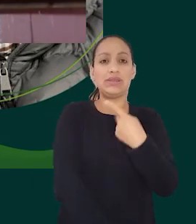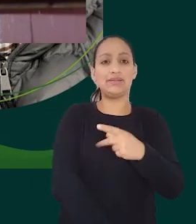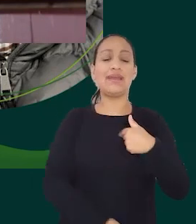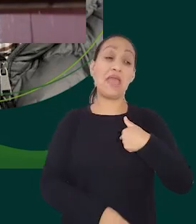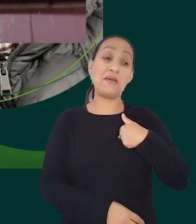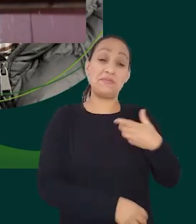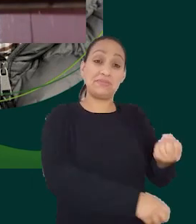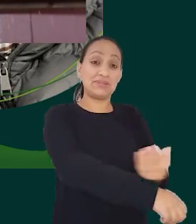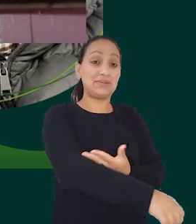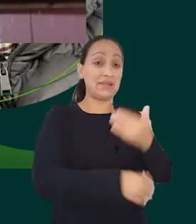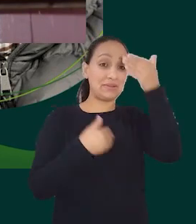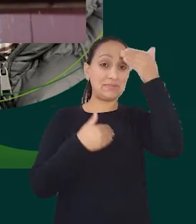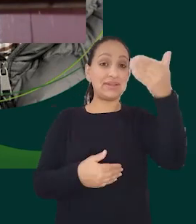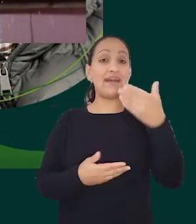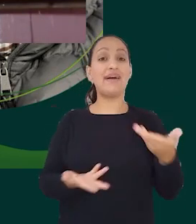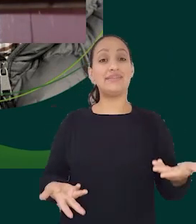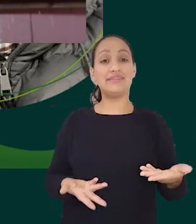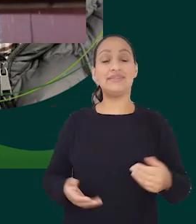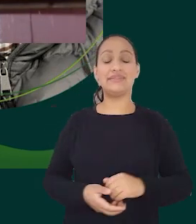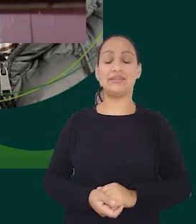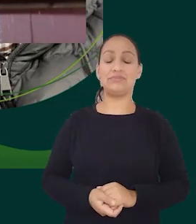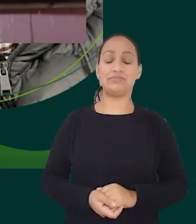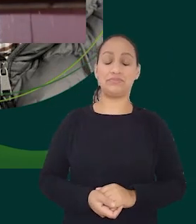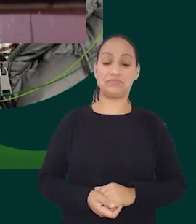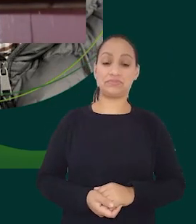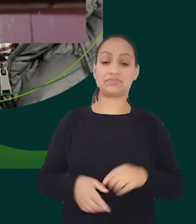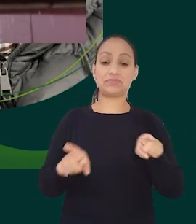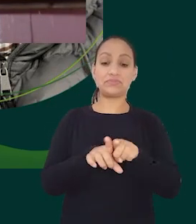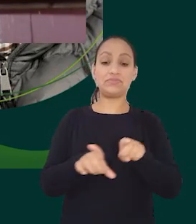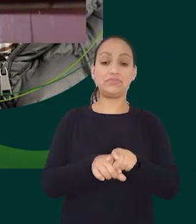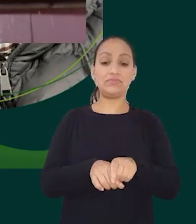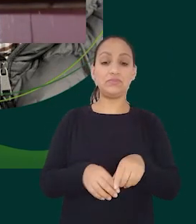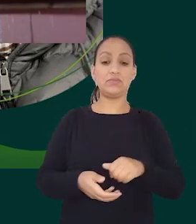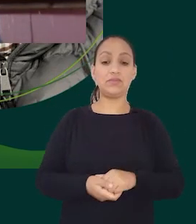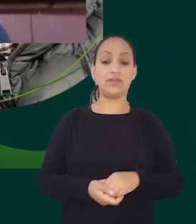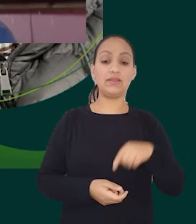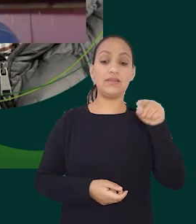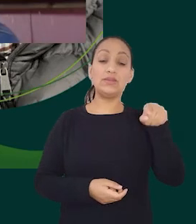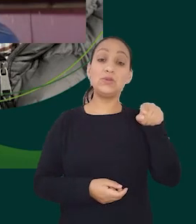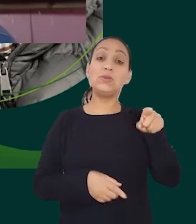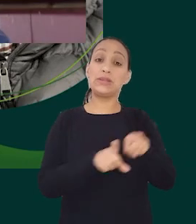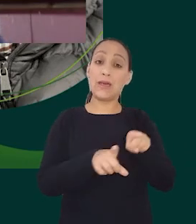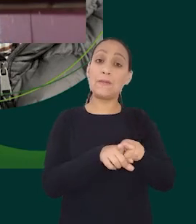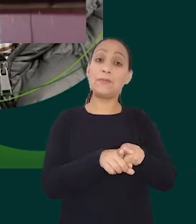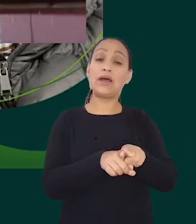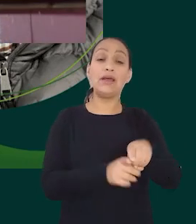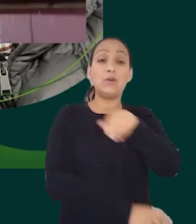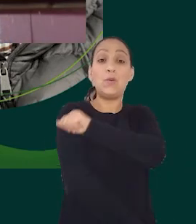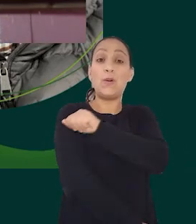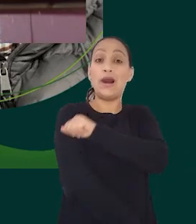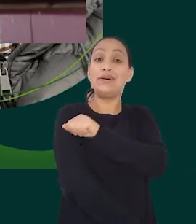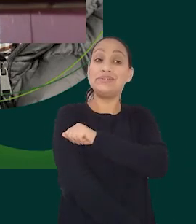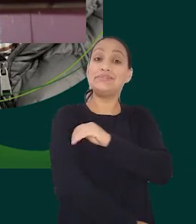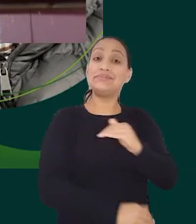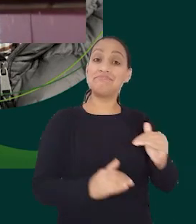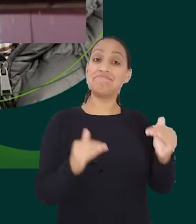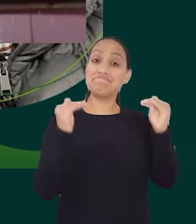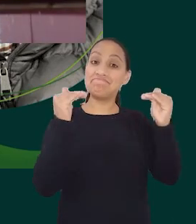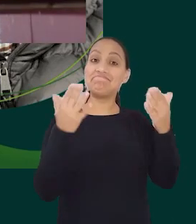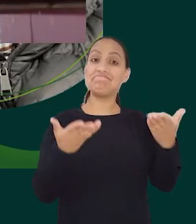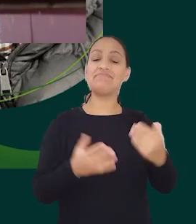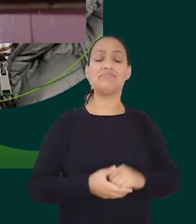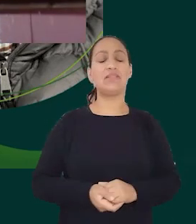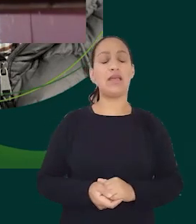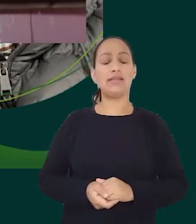emocionado aqui. Muito É, obrigado. tem mais, tá? E Eu tu não também consegui. era um grande aluno. Juliano,